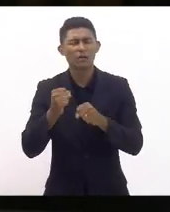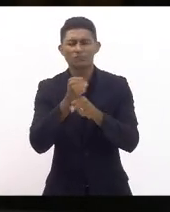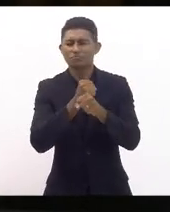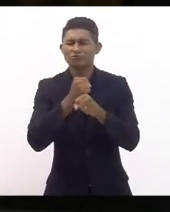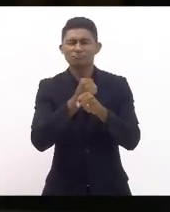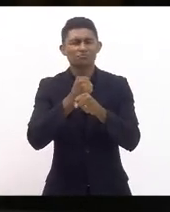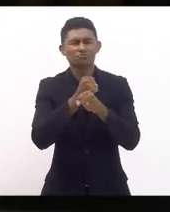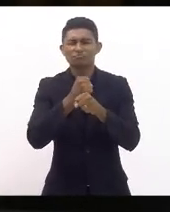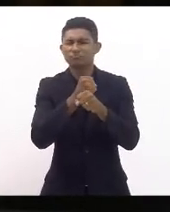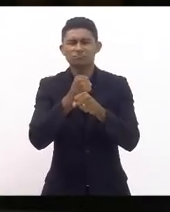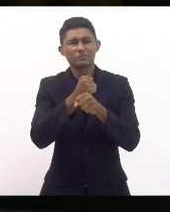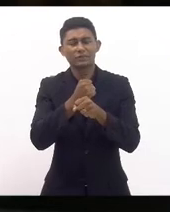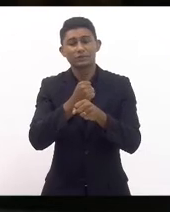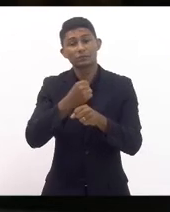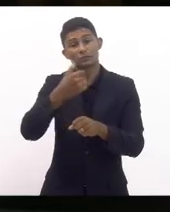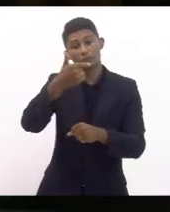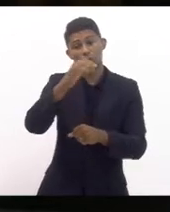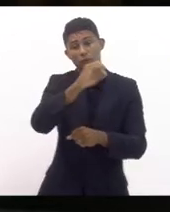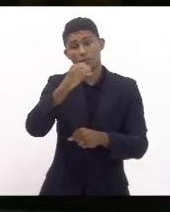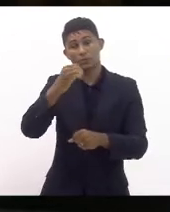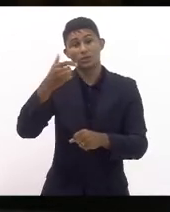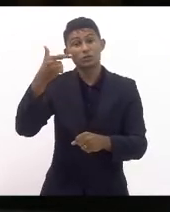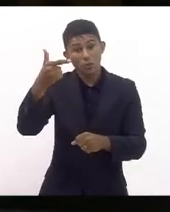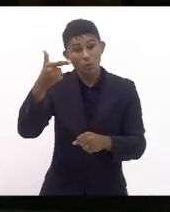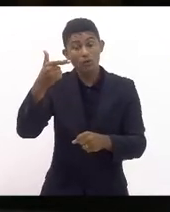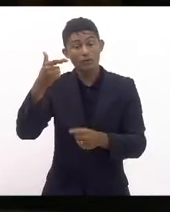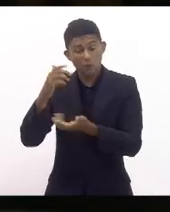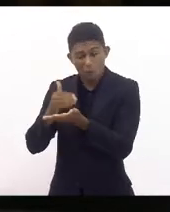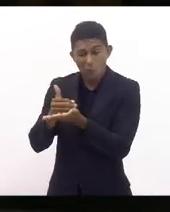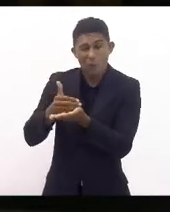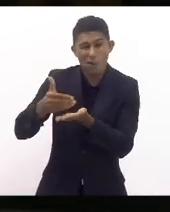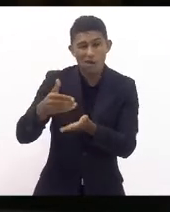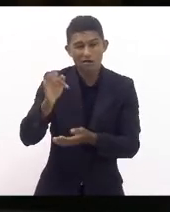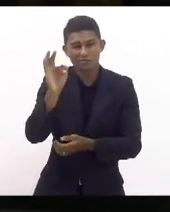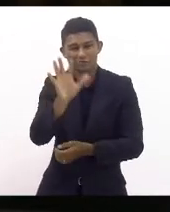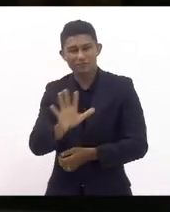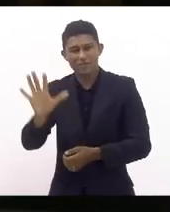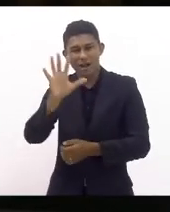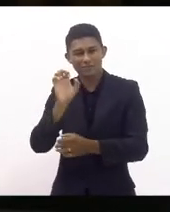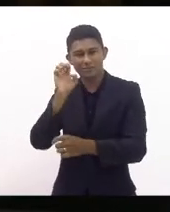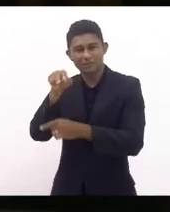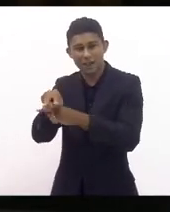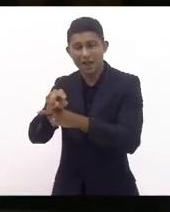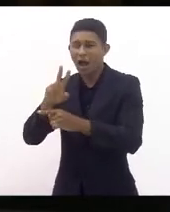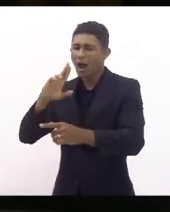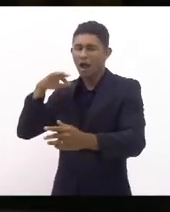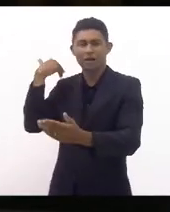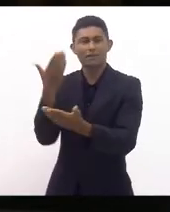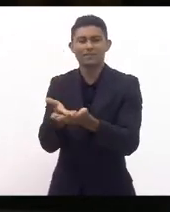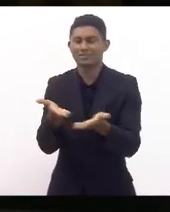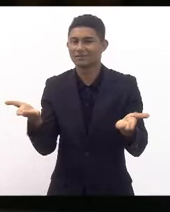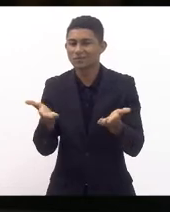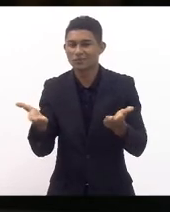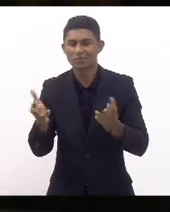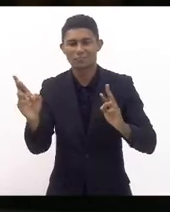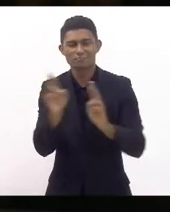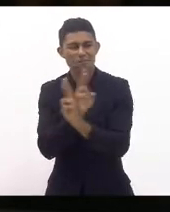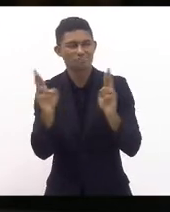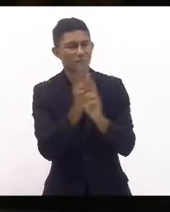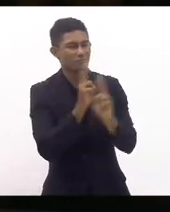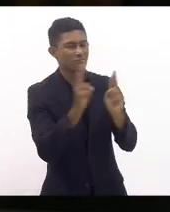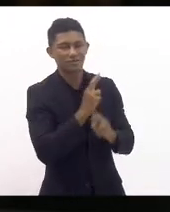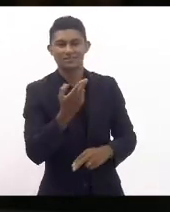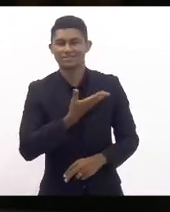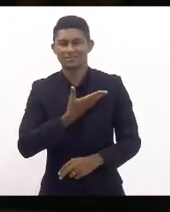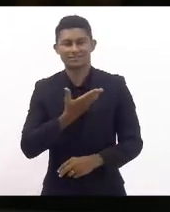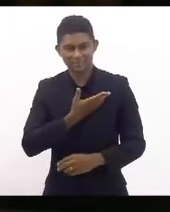quando comecei na Fazenda lá atrás, e que até hoje essa relação permanece, né? Queria cumprimentar meu